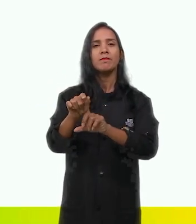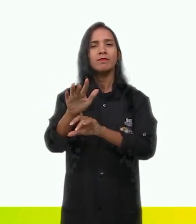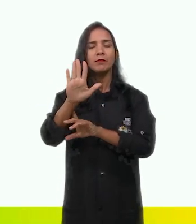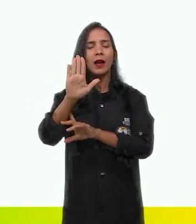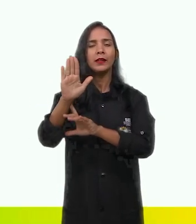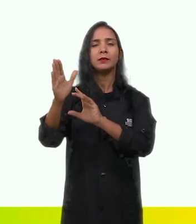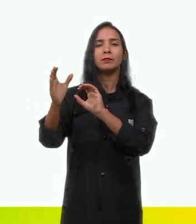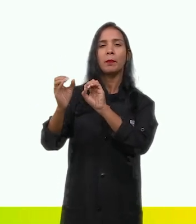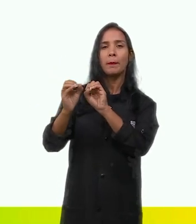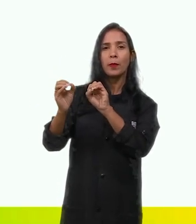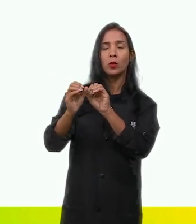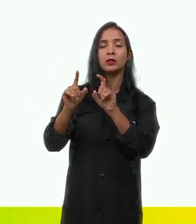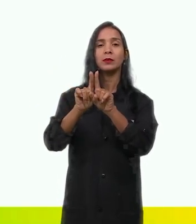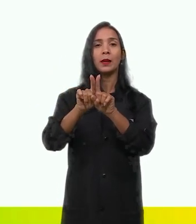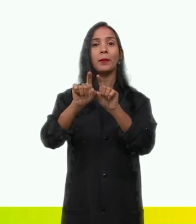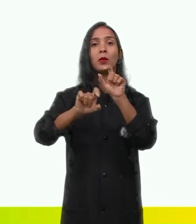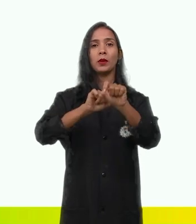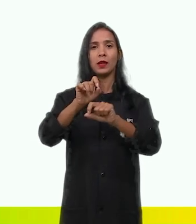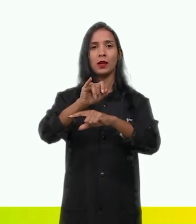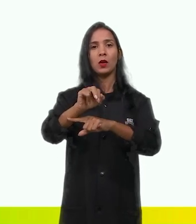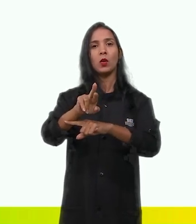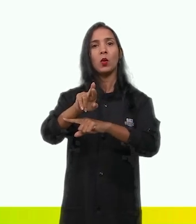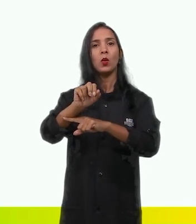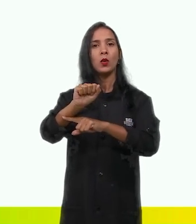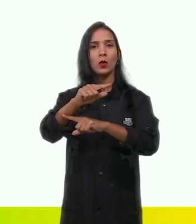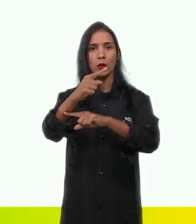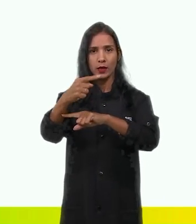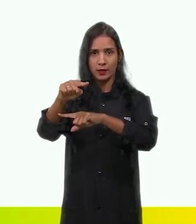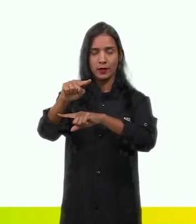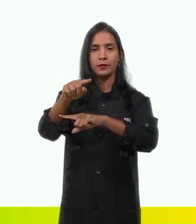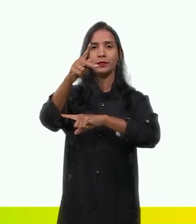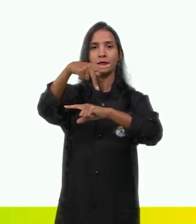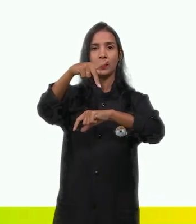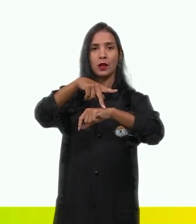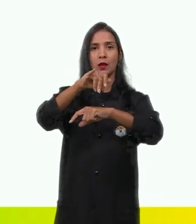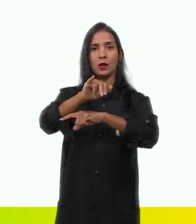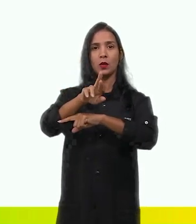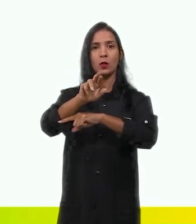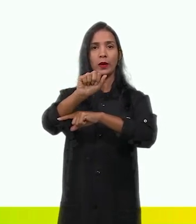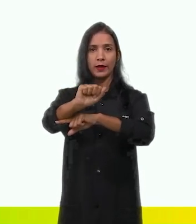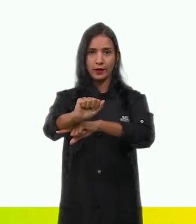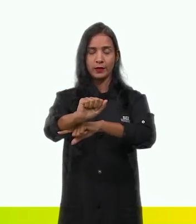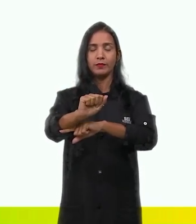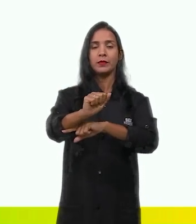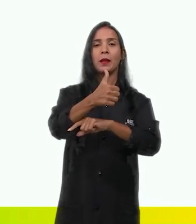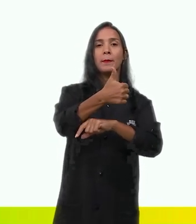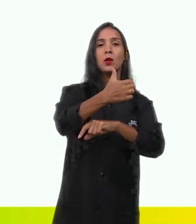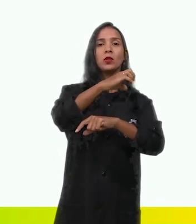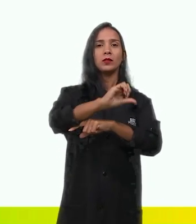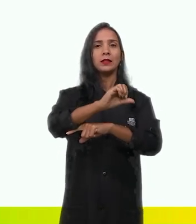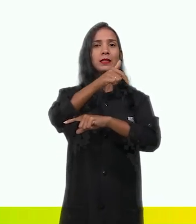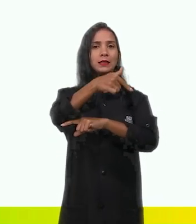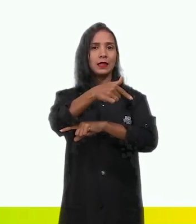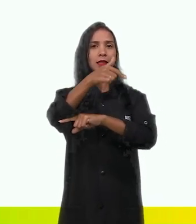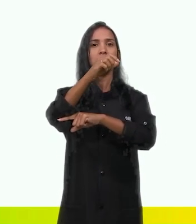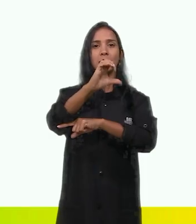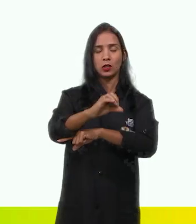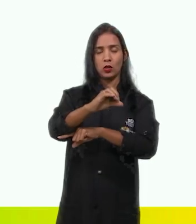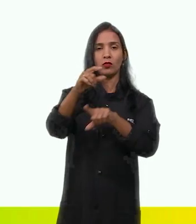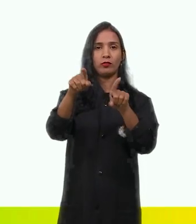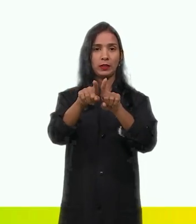a Revolução Iraniana de 1979, a derrubada do Shah